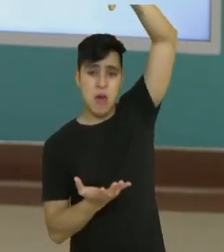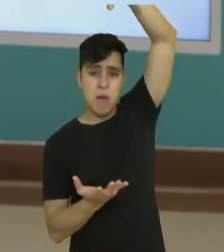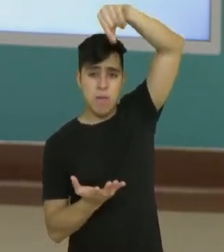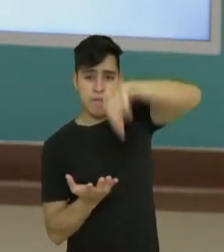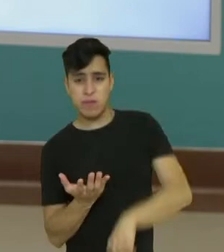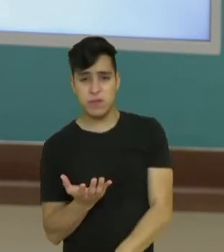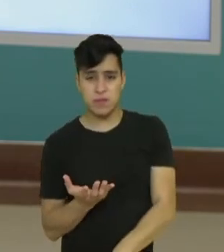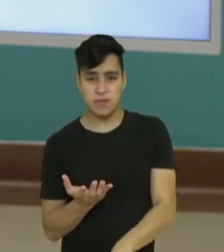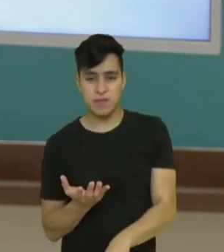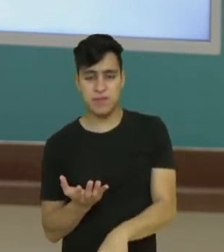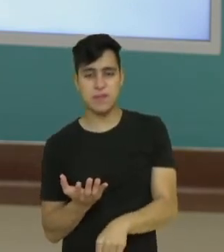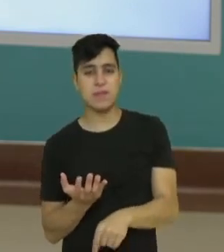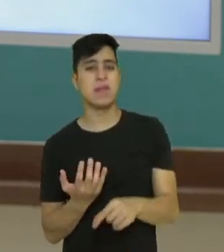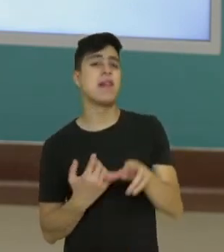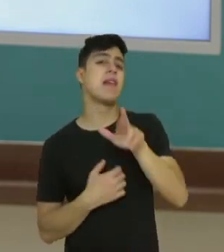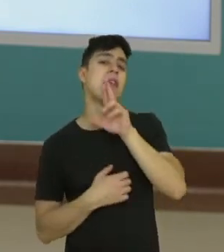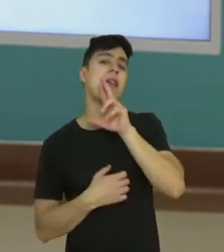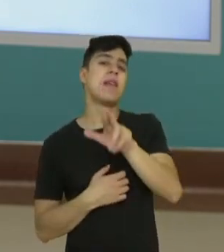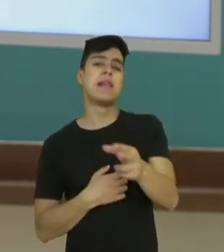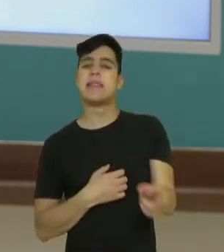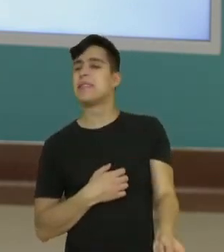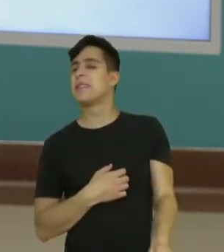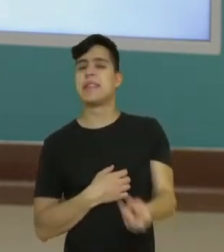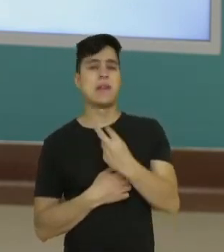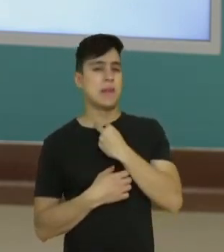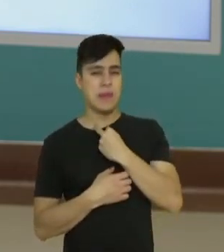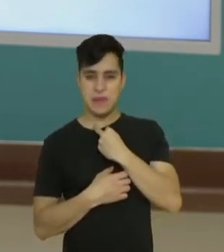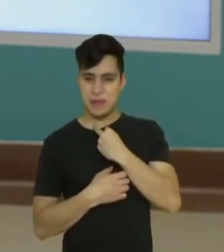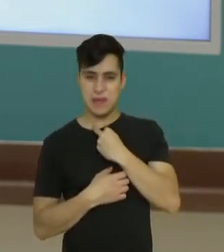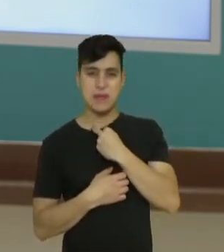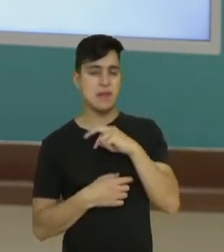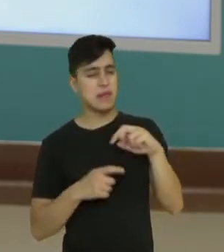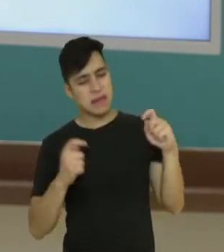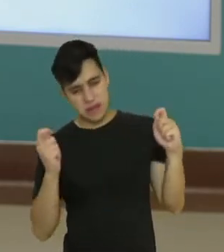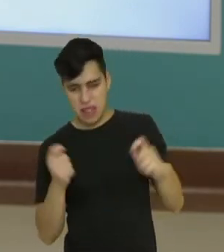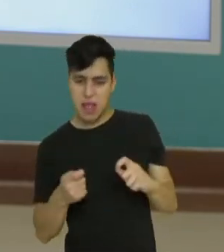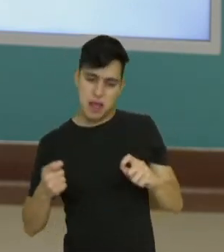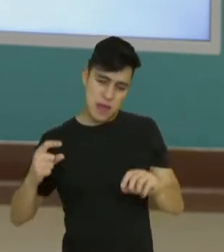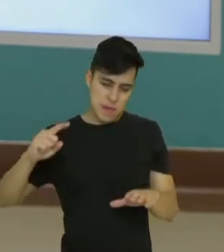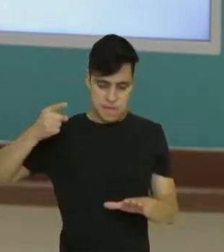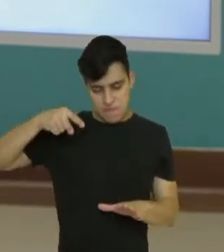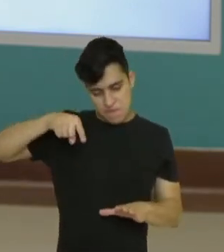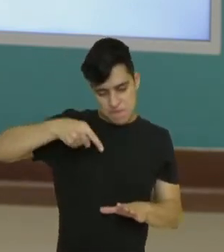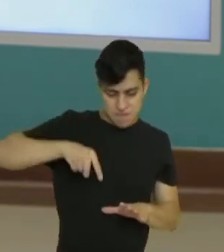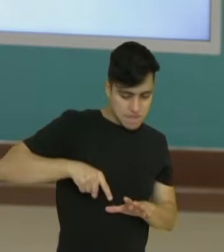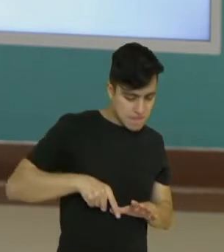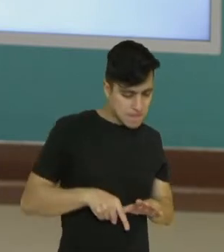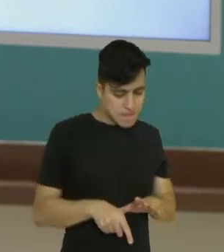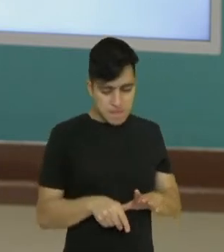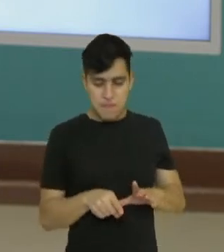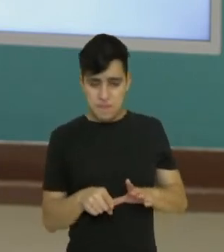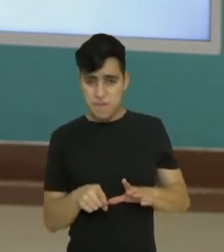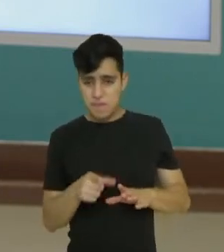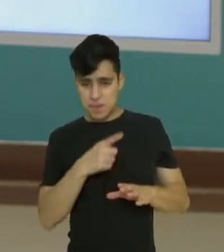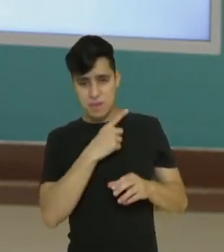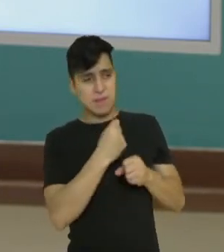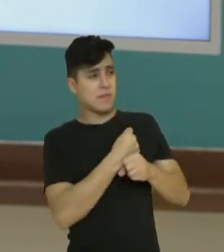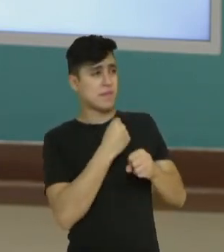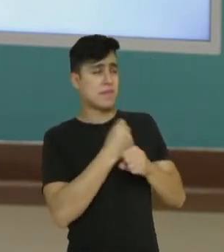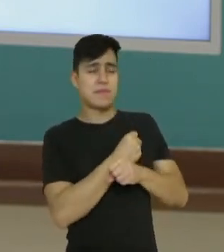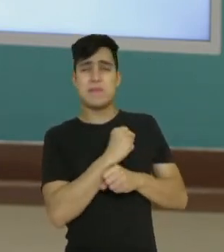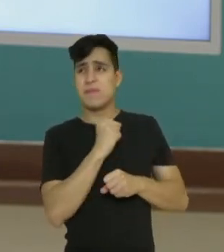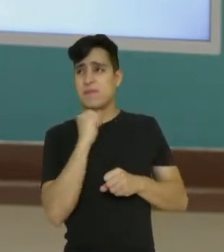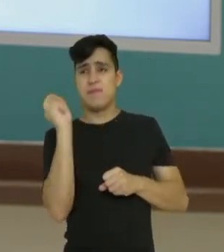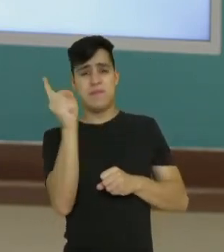nosso planeta? A resposta é não. Nós conseguimos cavar buracos. Sim, muitas